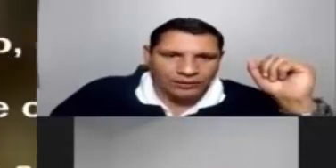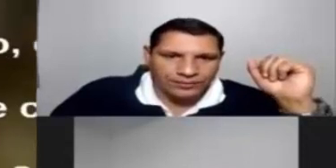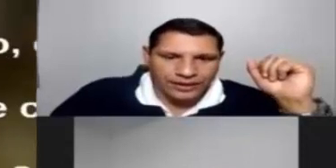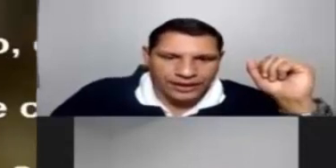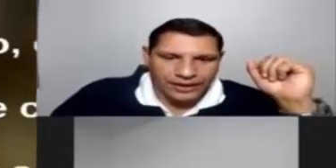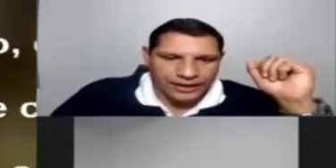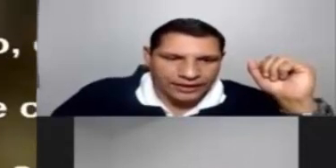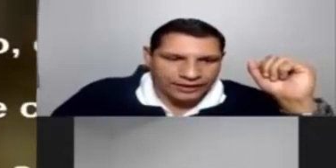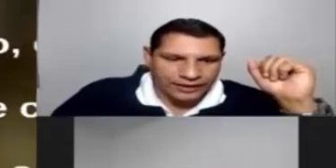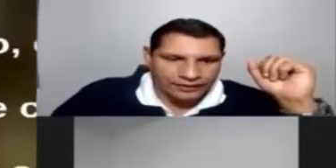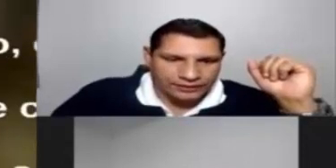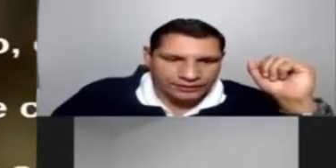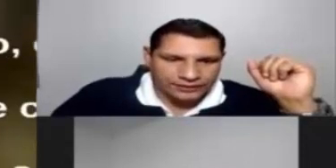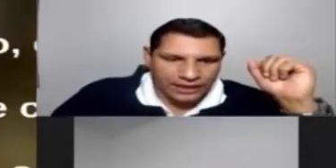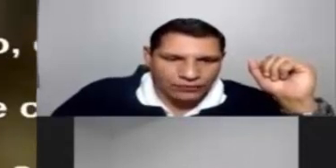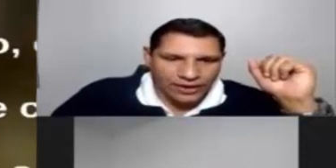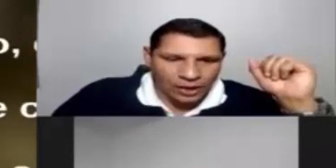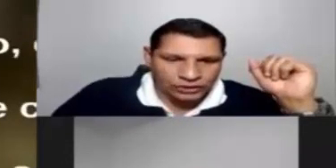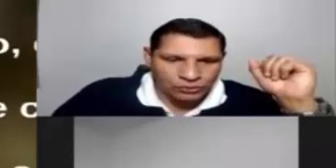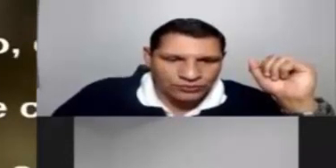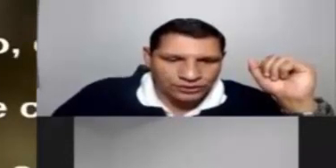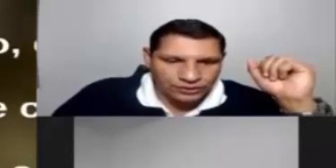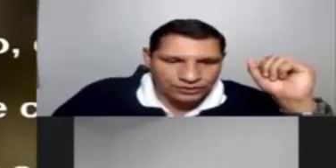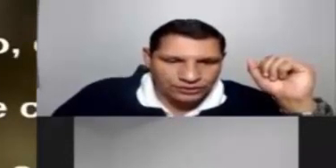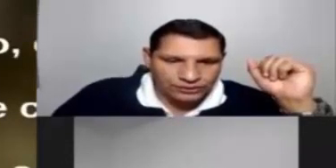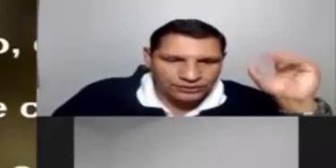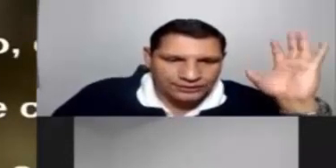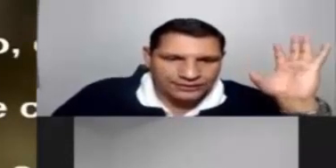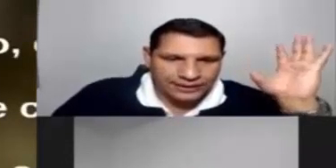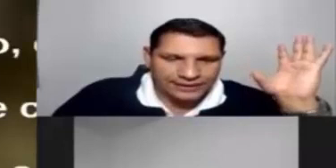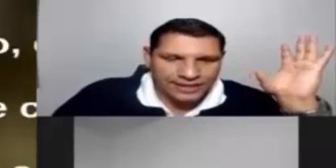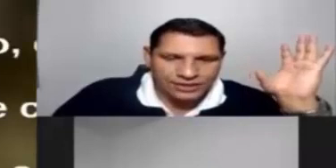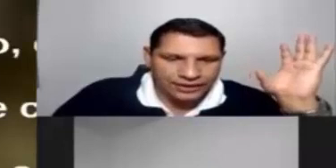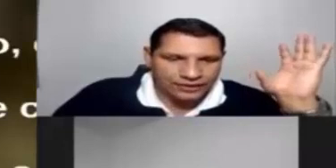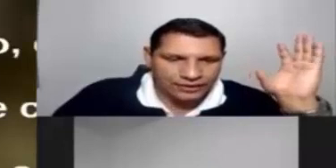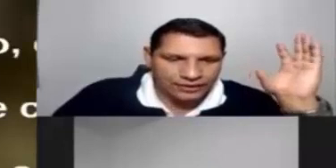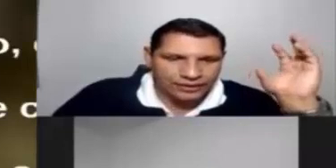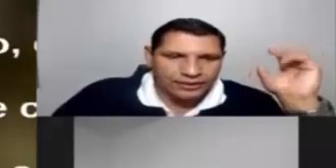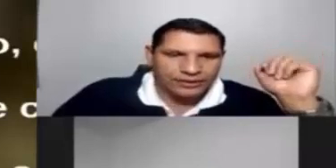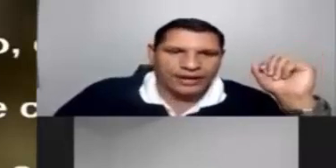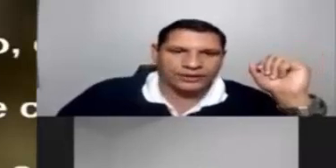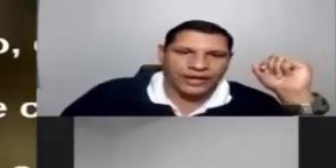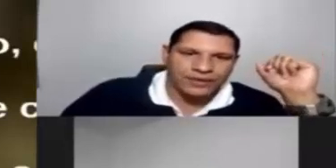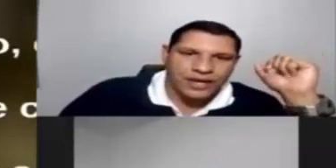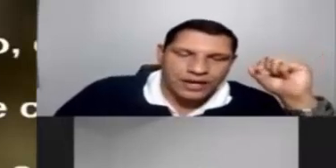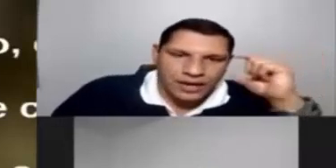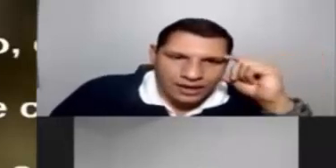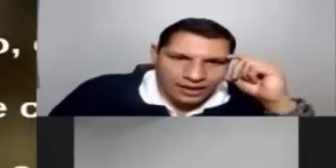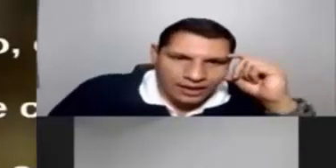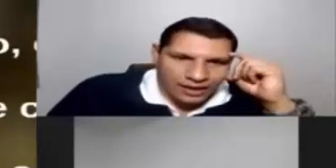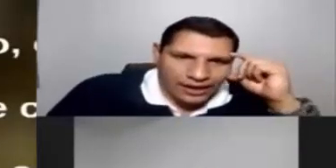Então, ó... Travou aí, não? Vocês estão me ouvindo? Tá certinho, né? Ah, então tá.